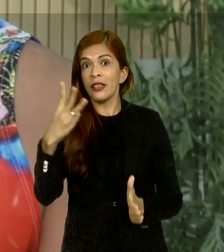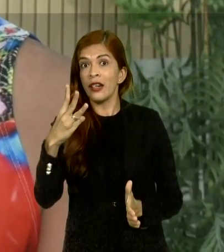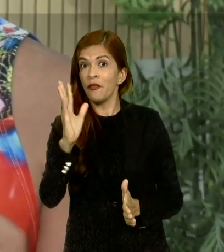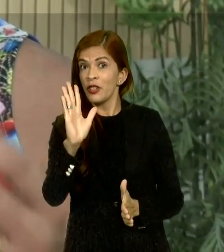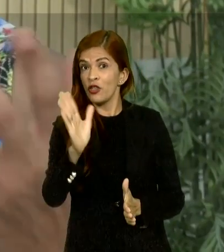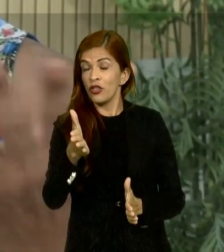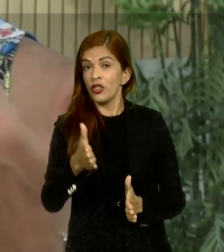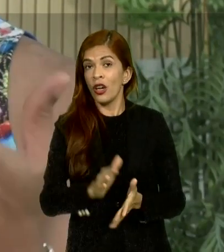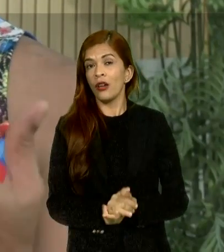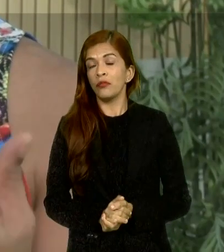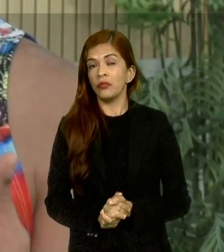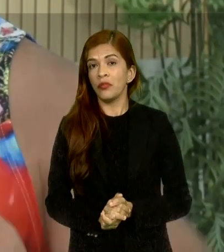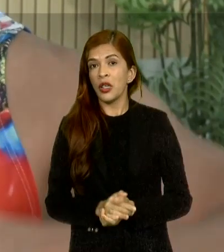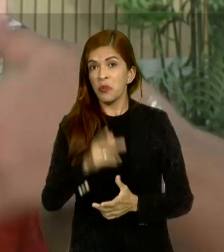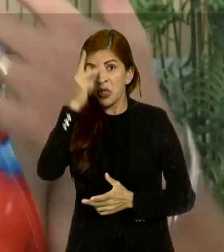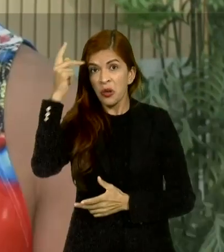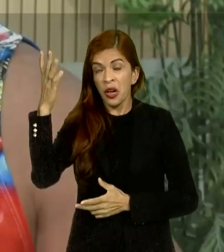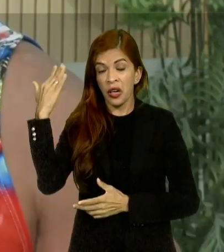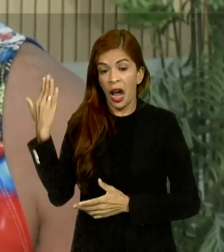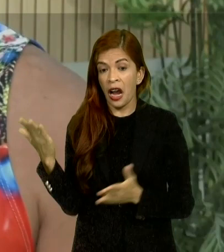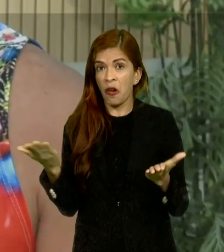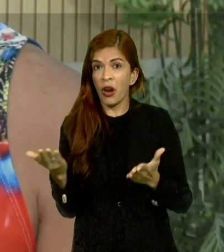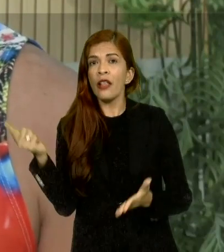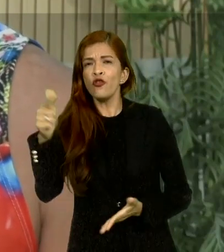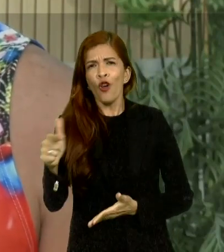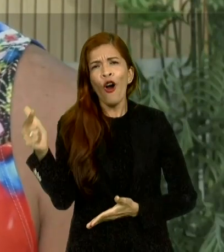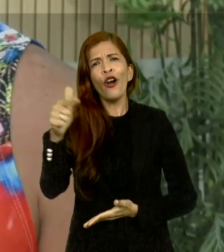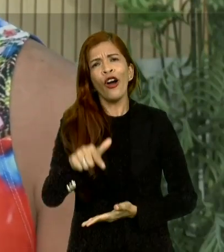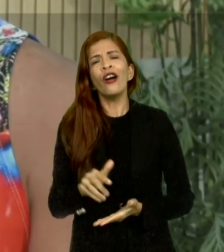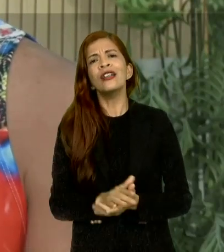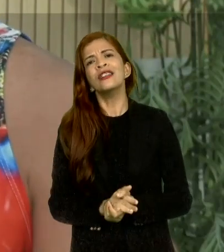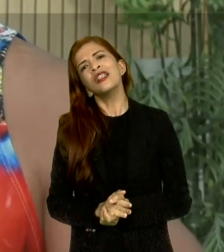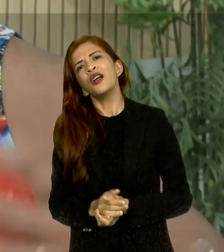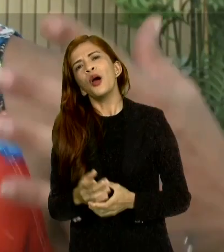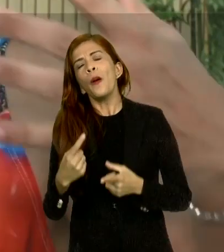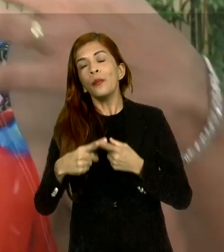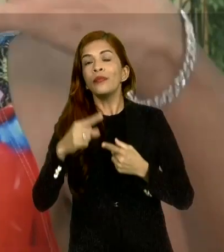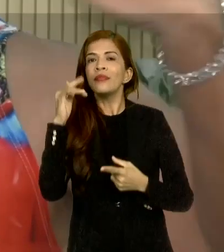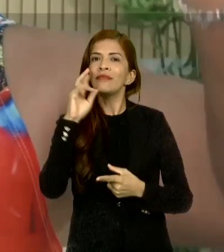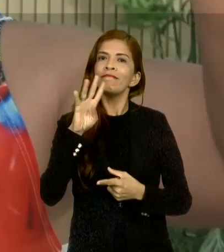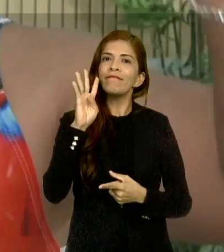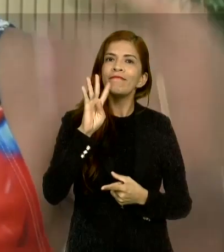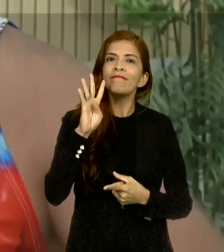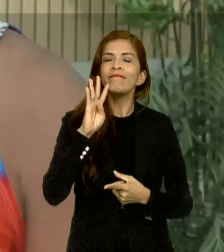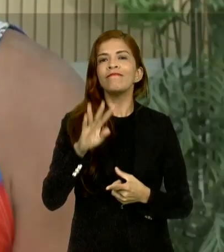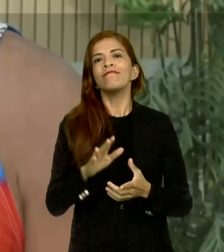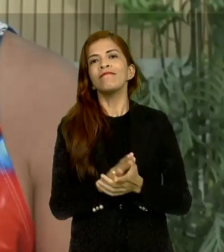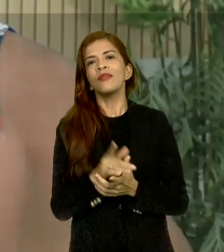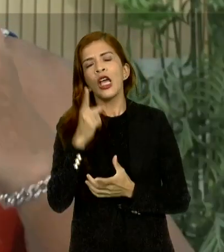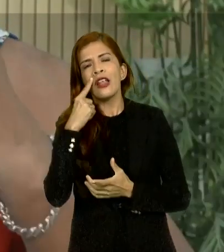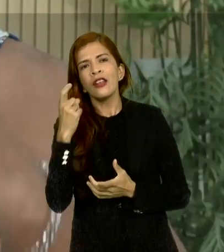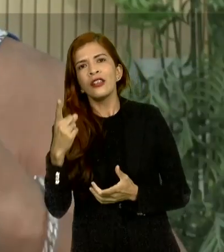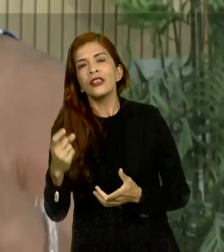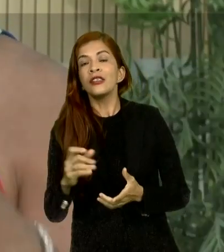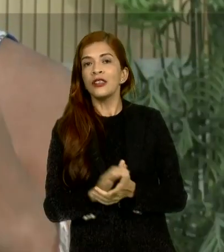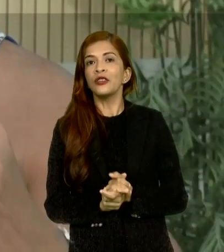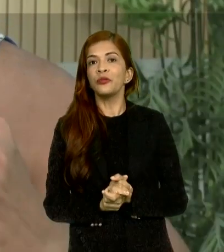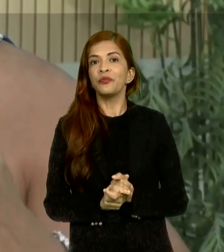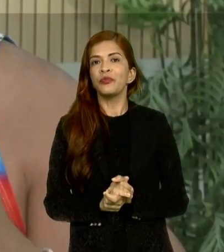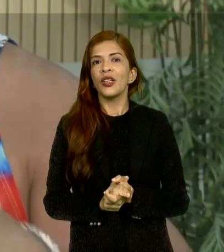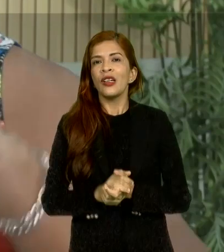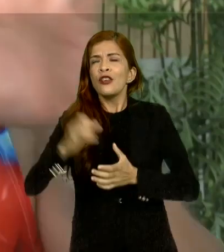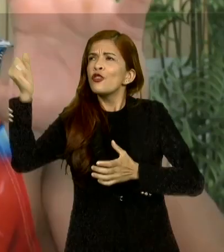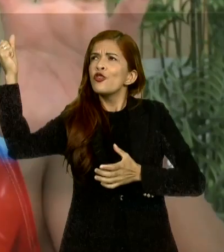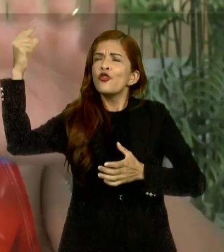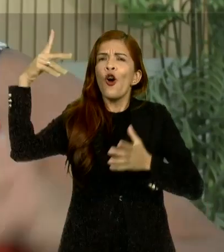já foi sempre pede para a gente repetir, porque é muito legal, é muito interessante. E com esse sol bonito que São Luís faz, que vai fazer nesse sábado,